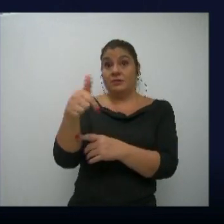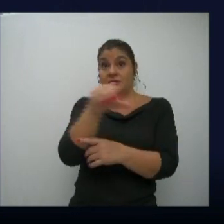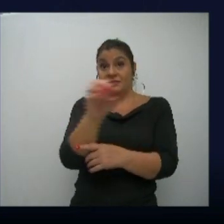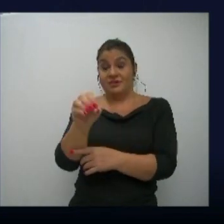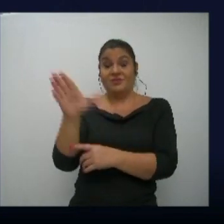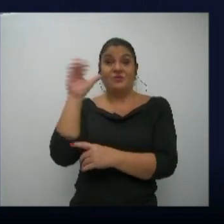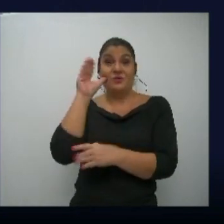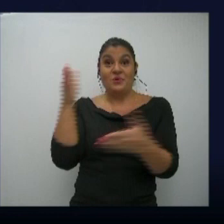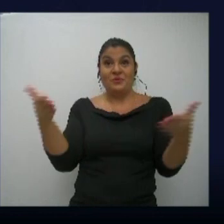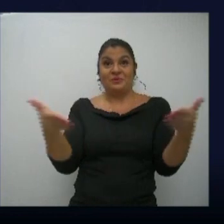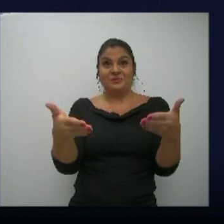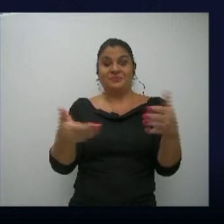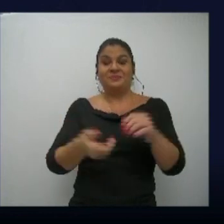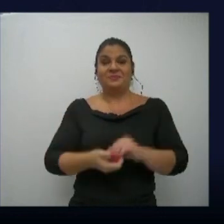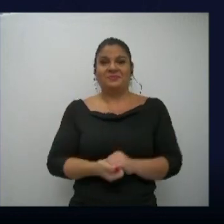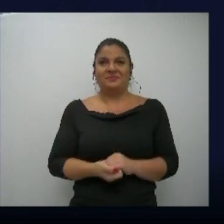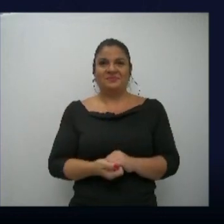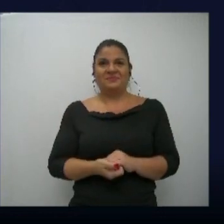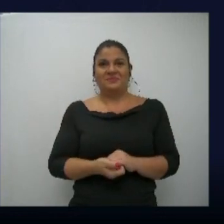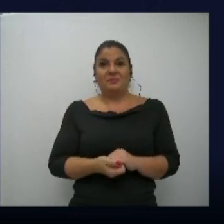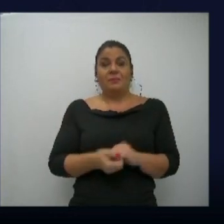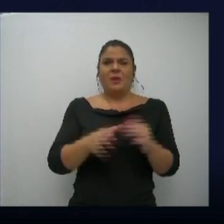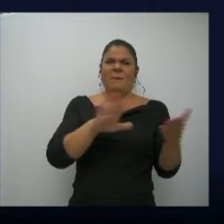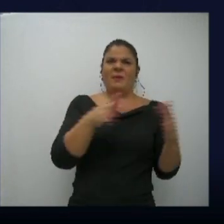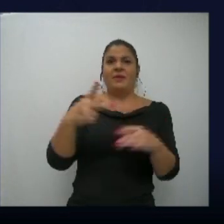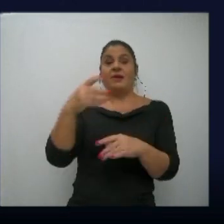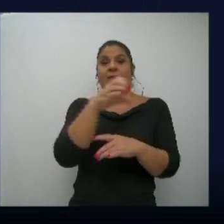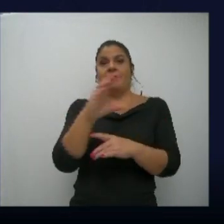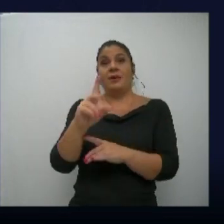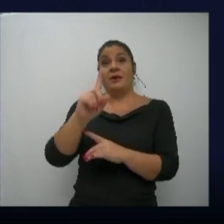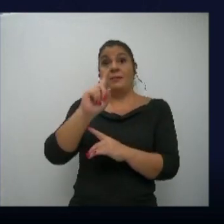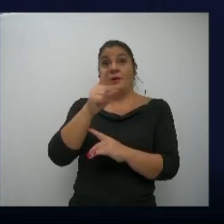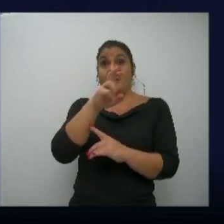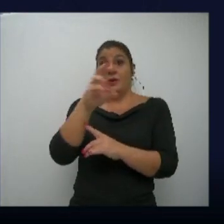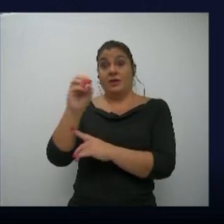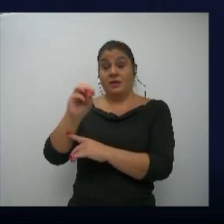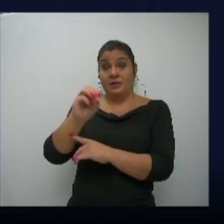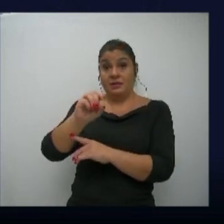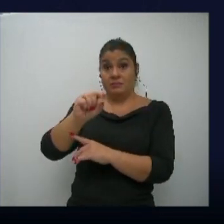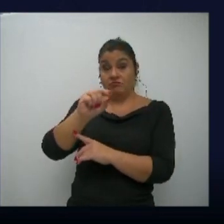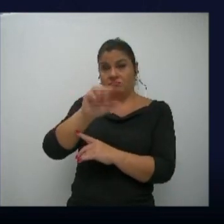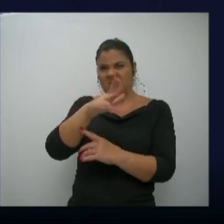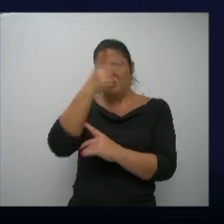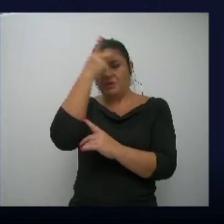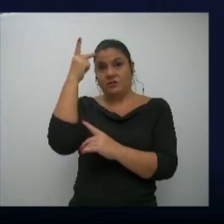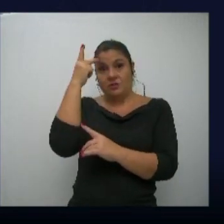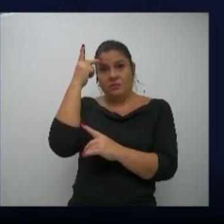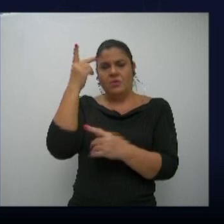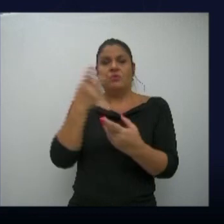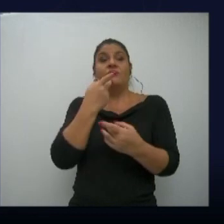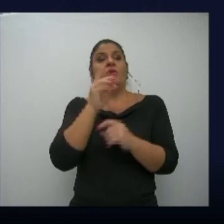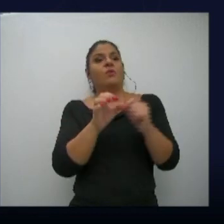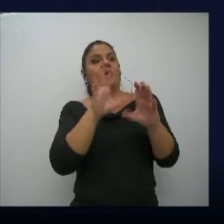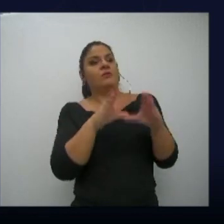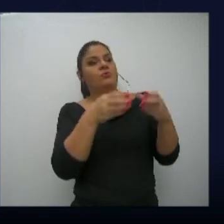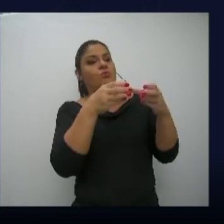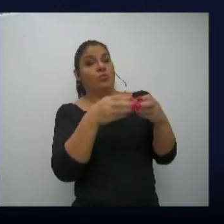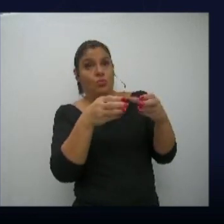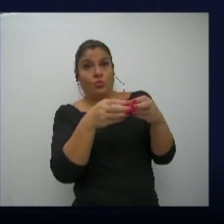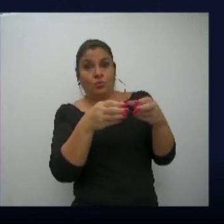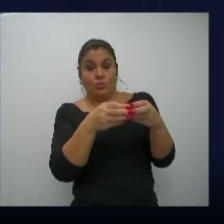hoje e Império que são mais ou menos 1500 pessoas já então nós se encontra centritec você vê um